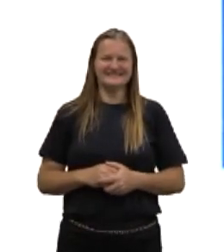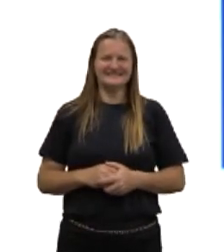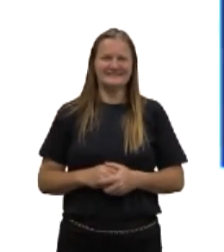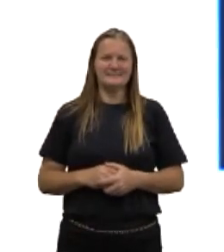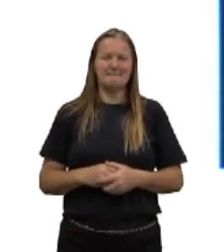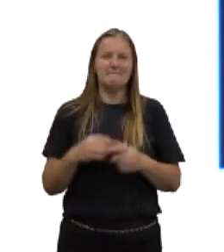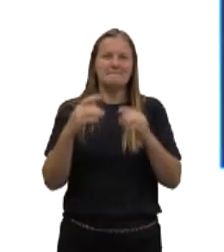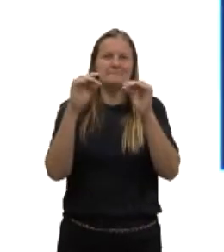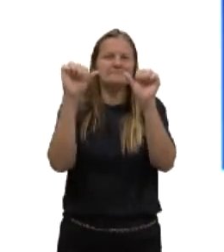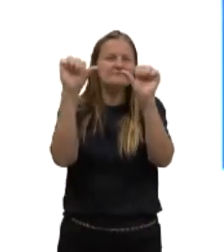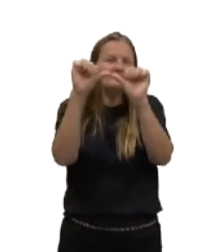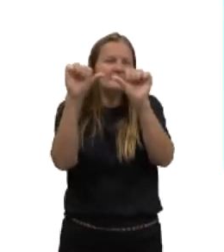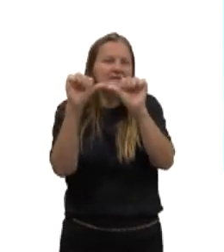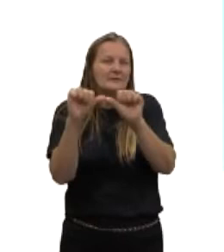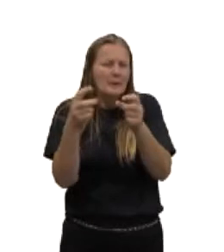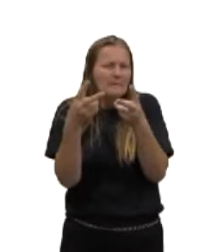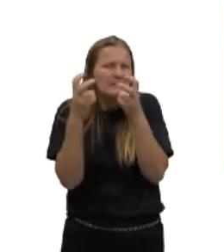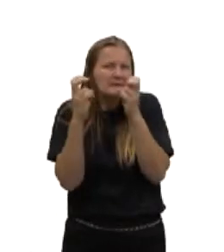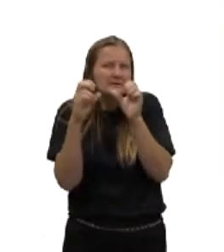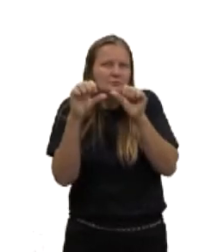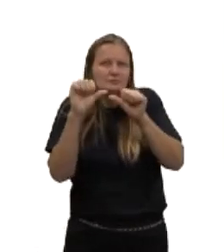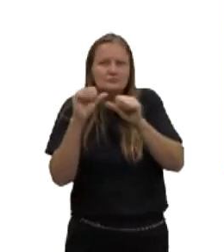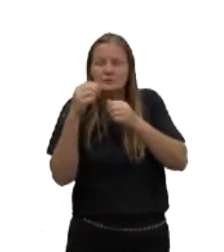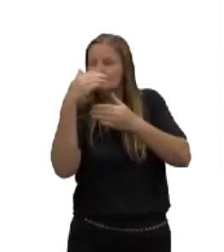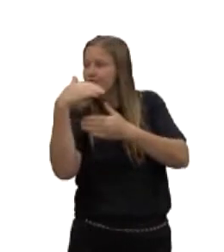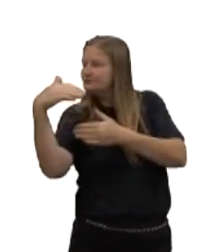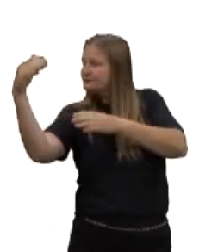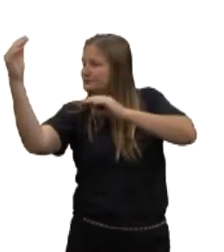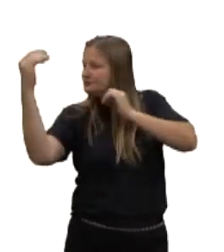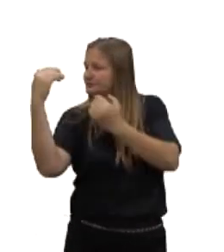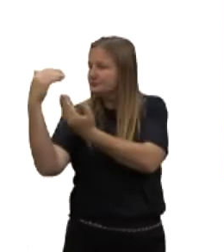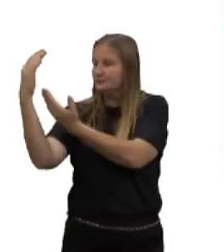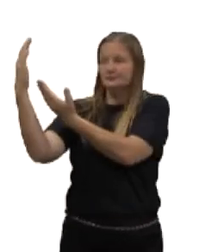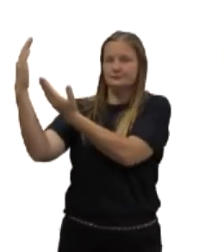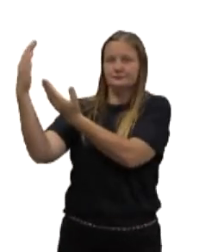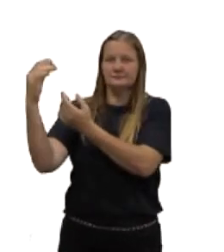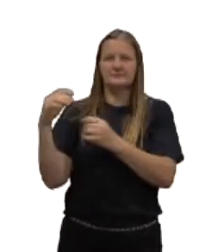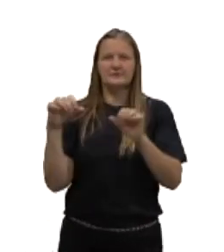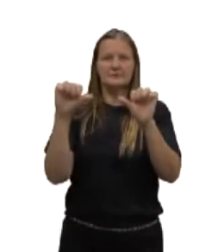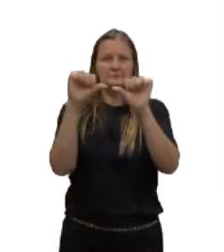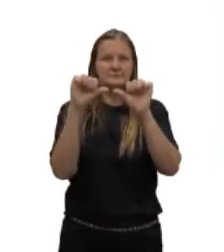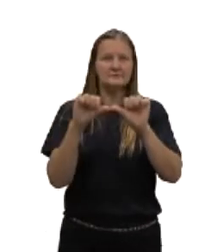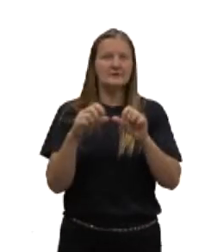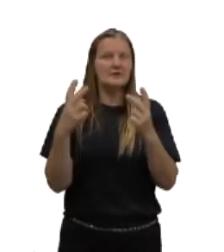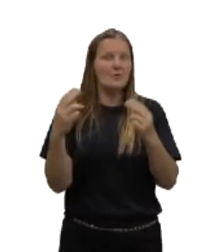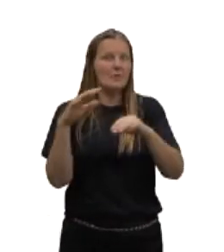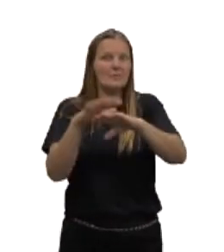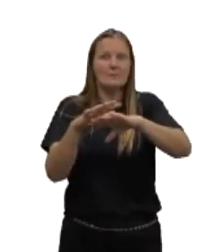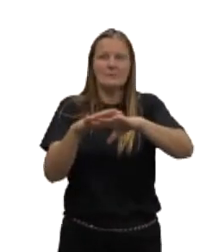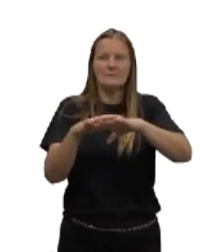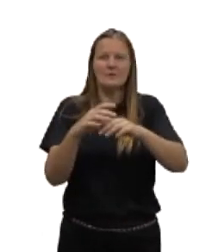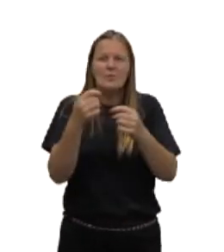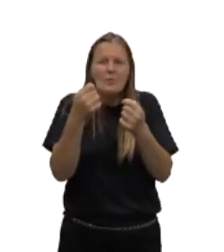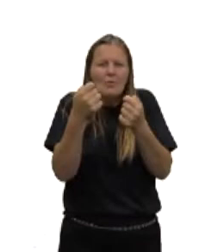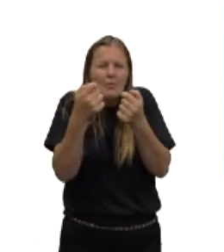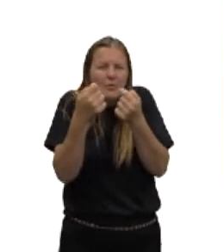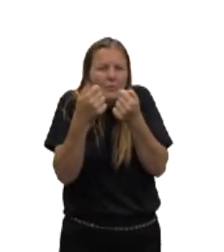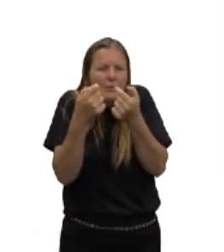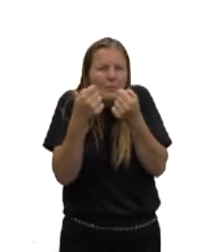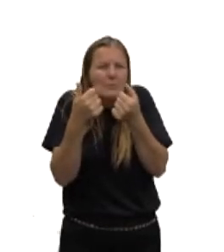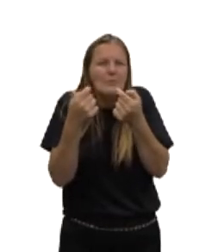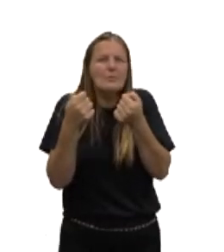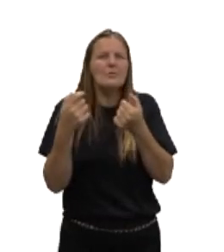a simetria, assim como na matemática, né, elas estão ali quase que, né,